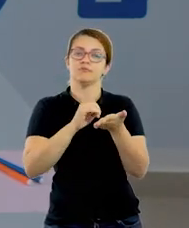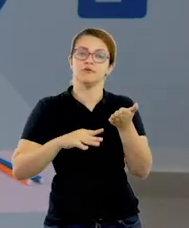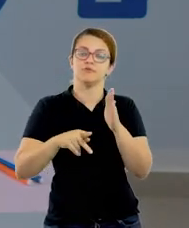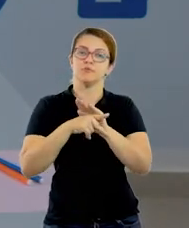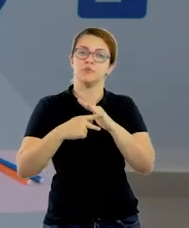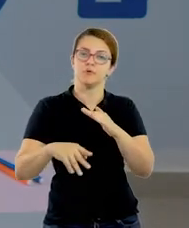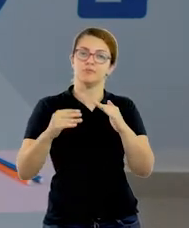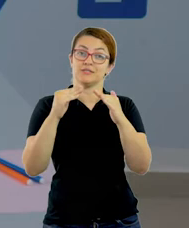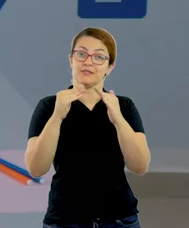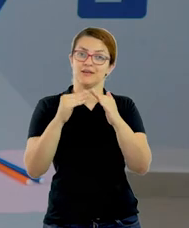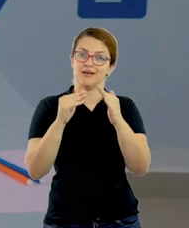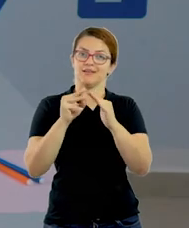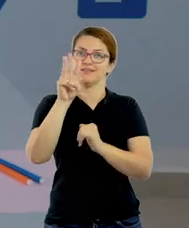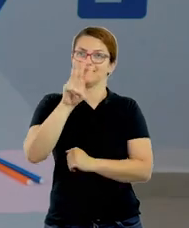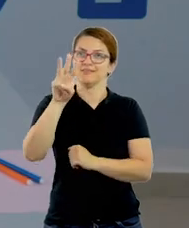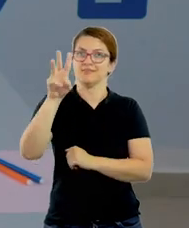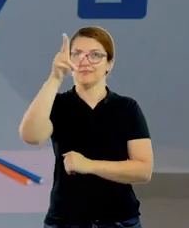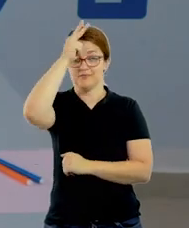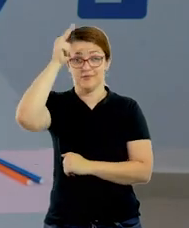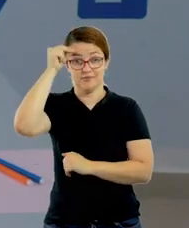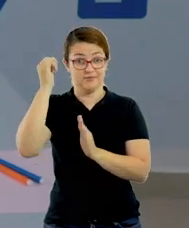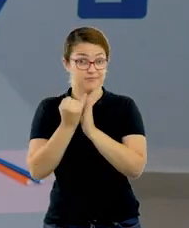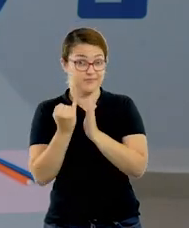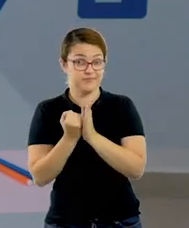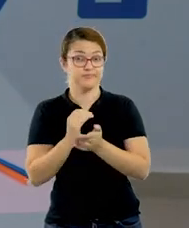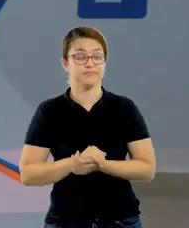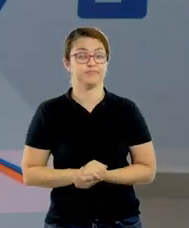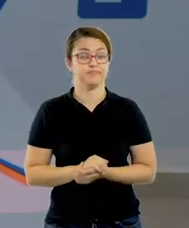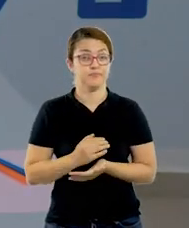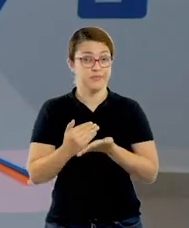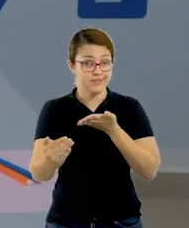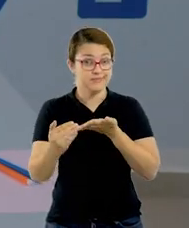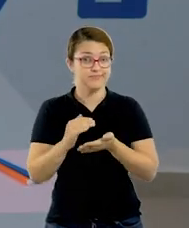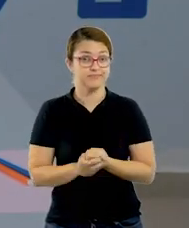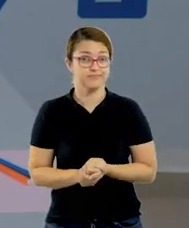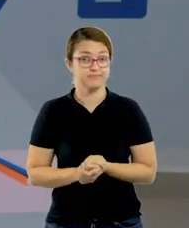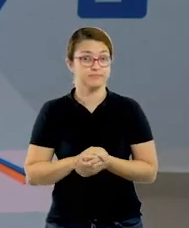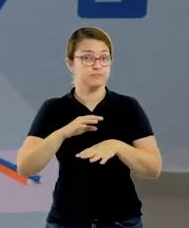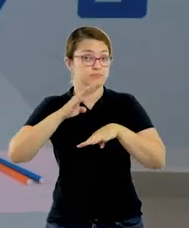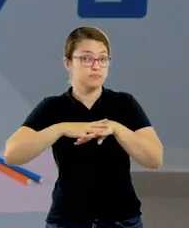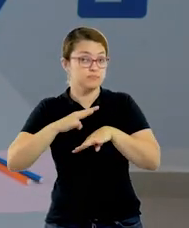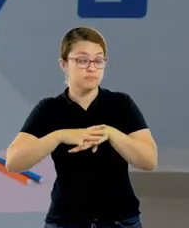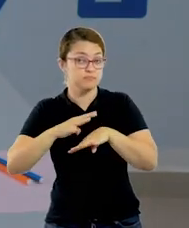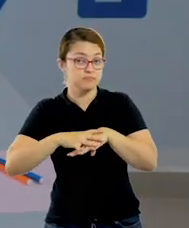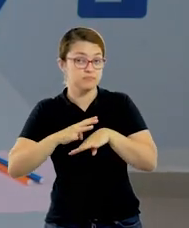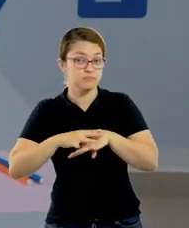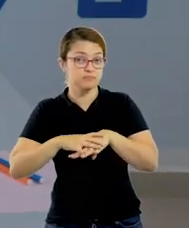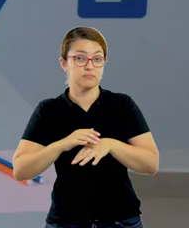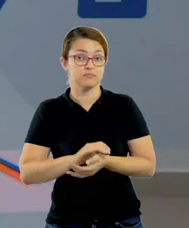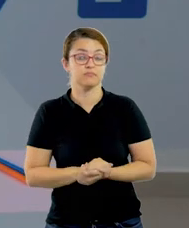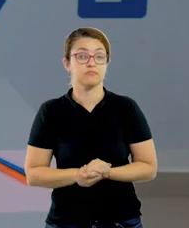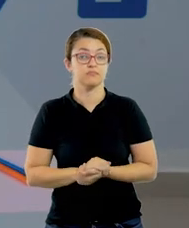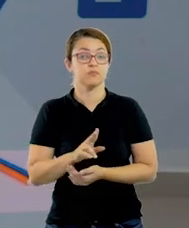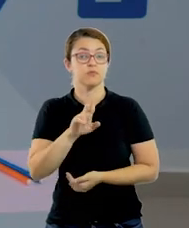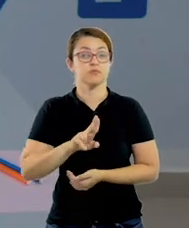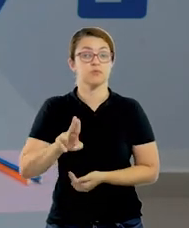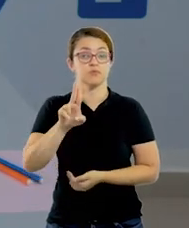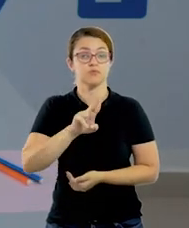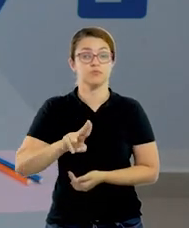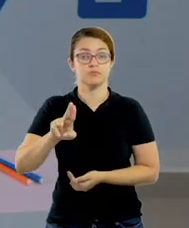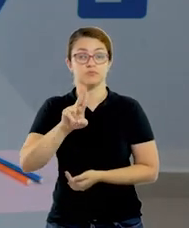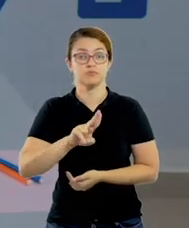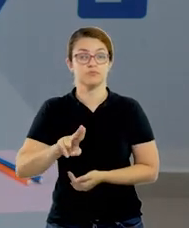site da prefeitura vamos começar na disciplina matemática iremos precisar